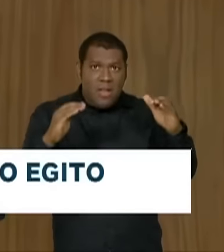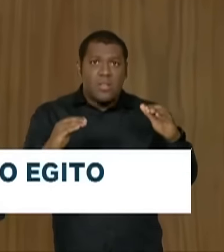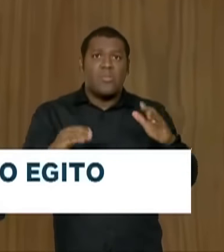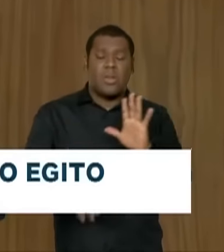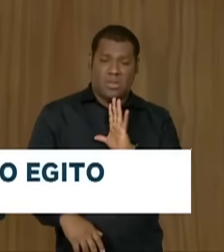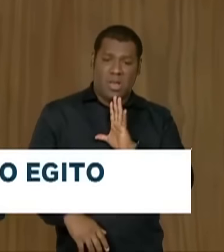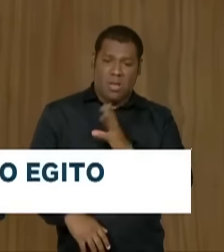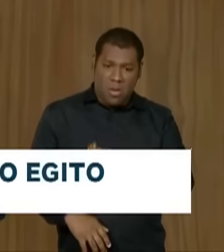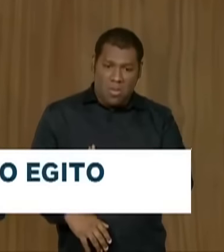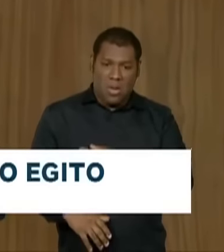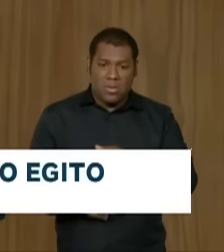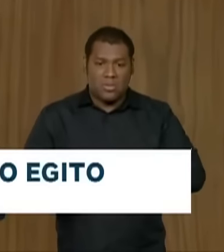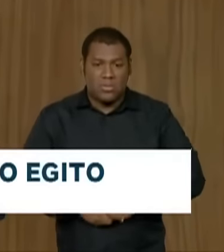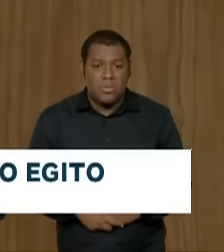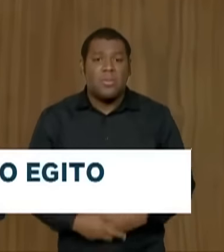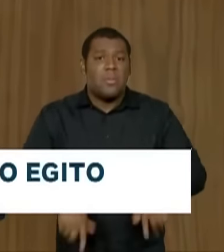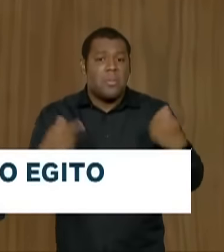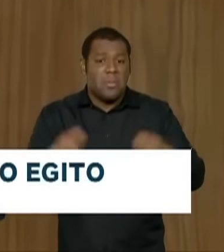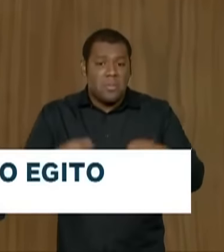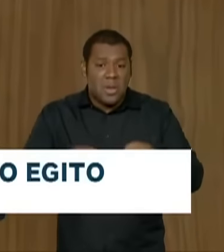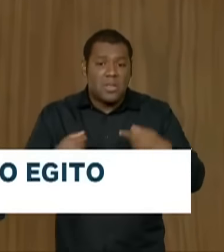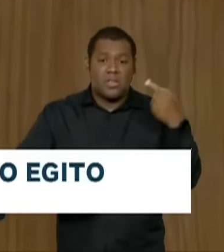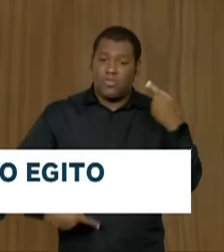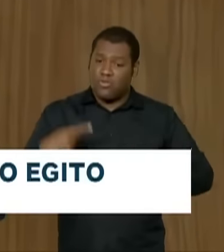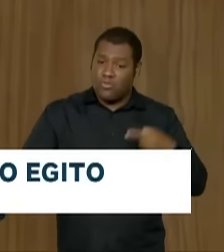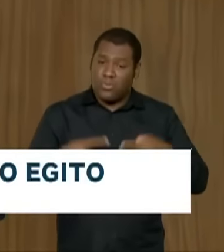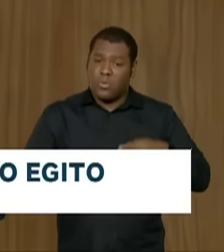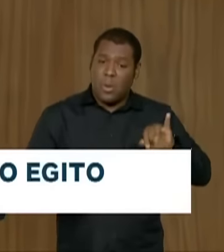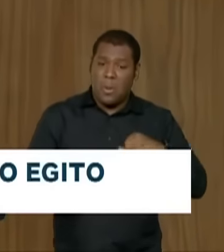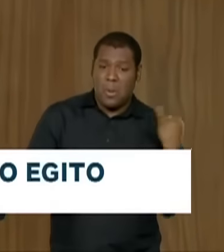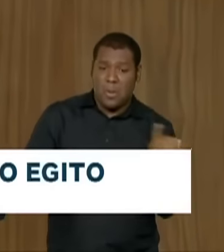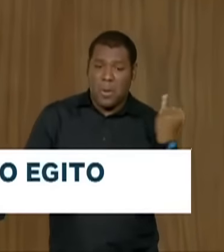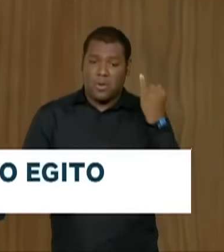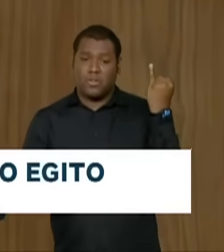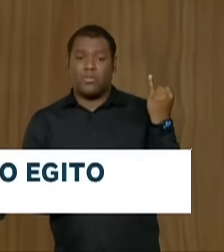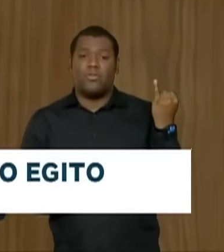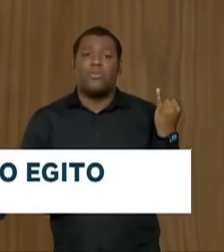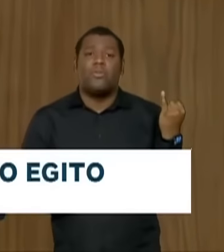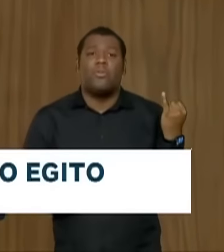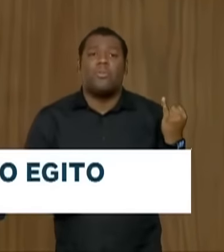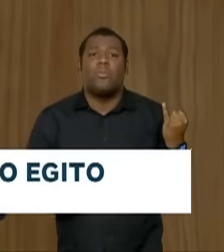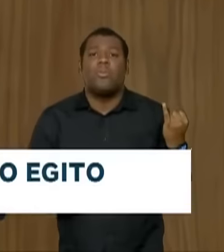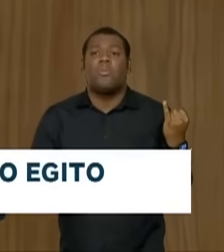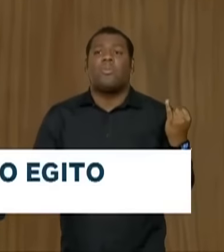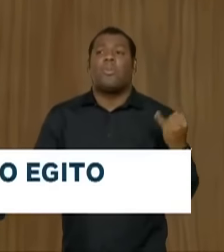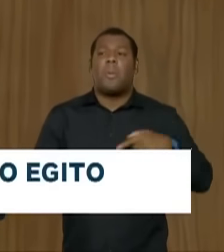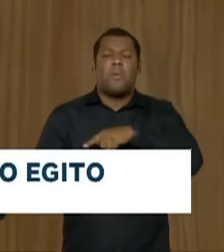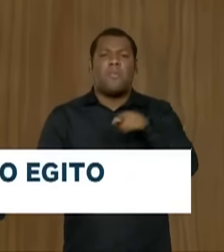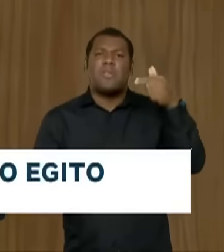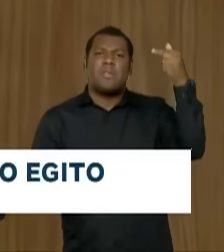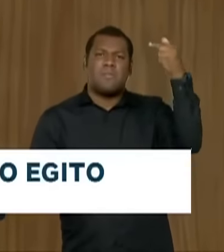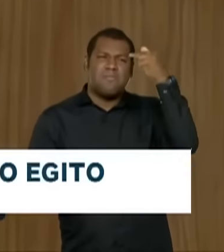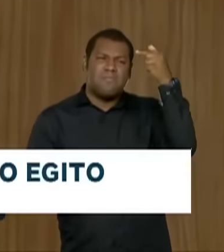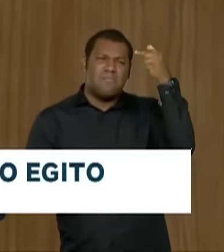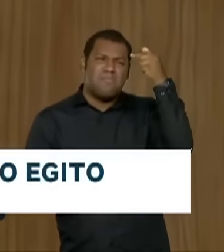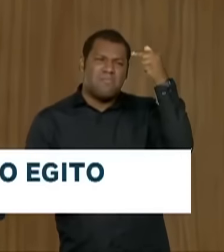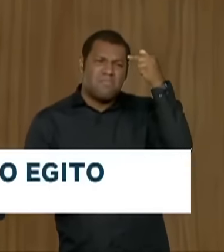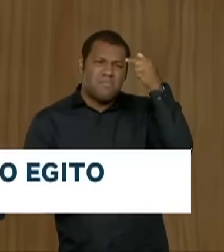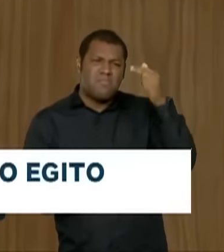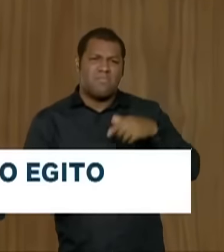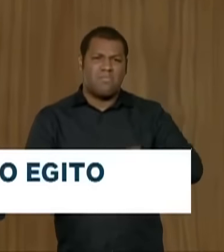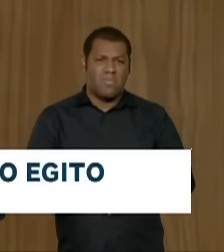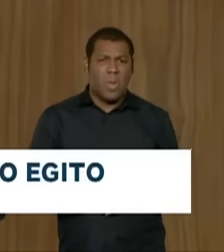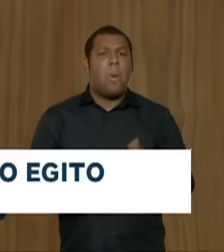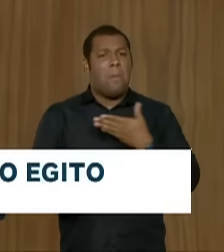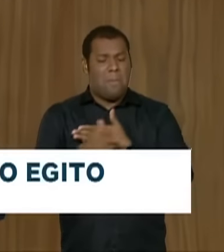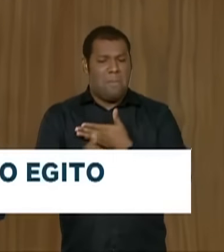nós precisamos ter um debate muito importante para que a gente repense a Organização